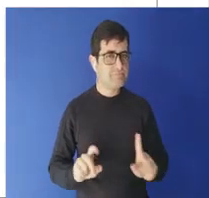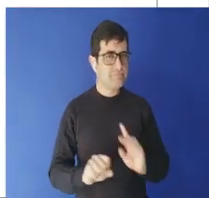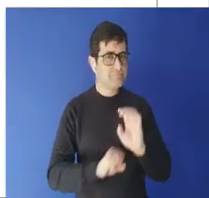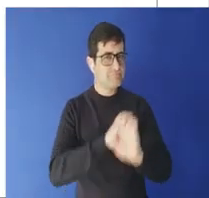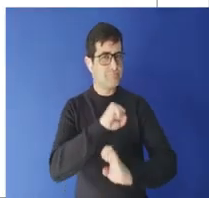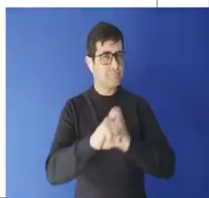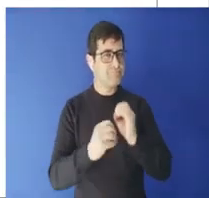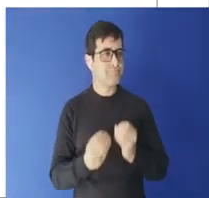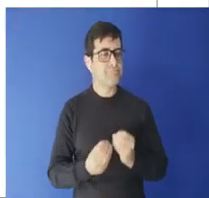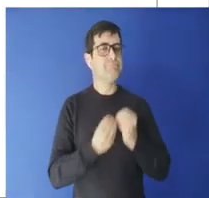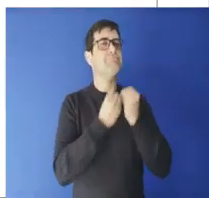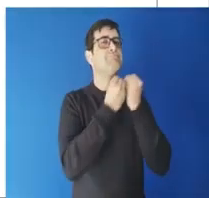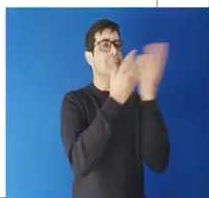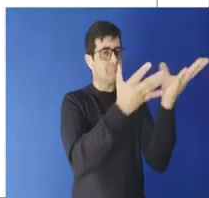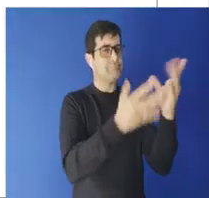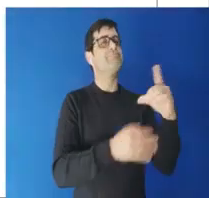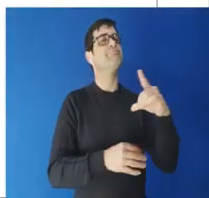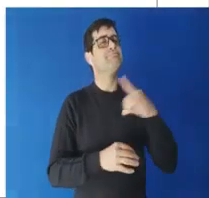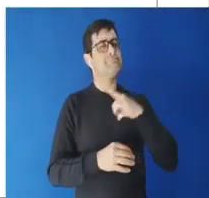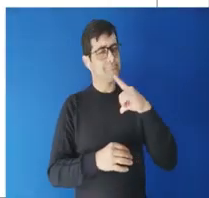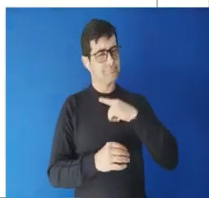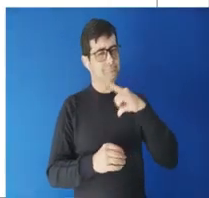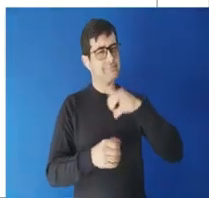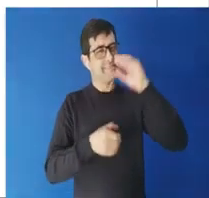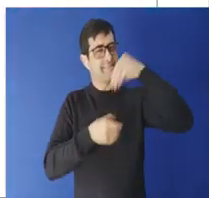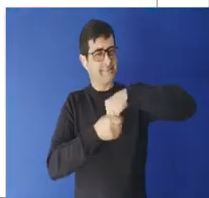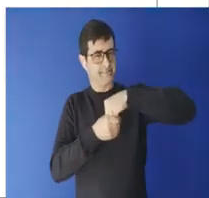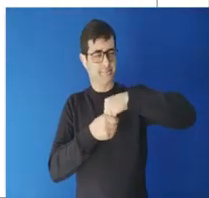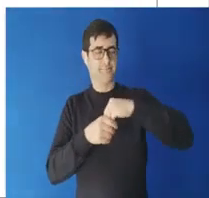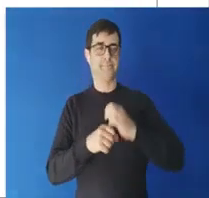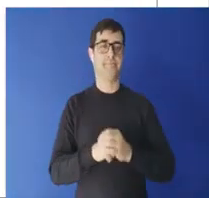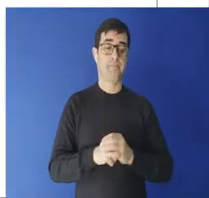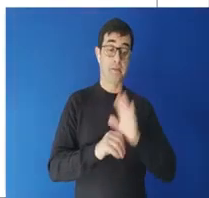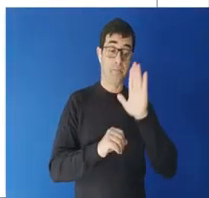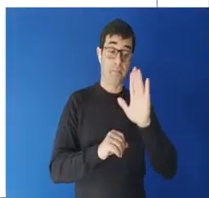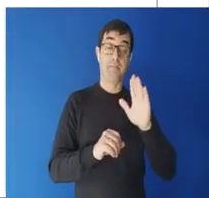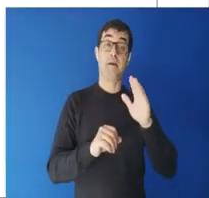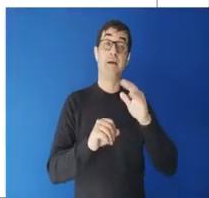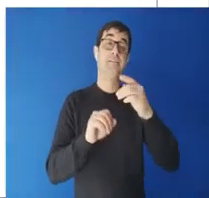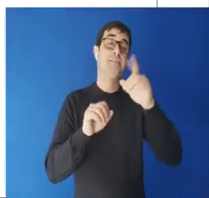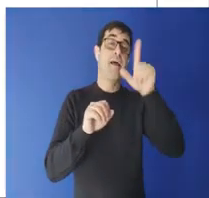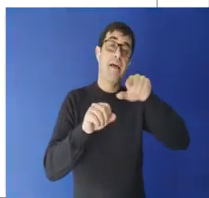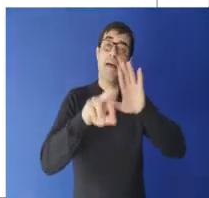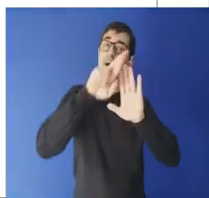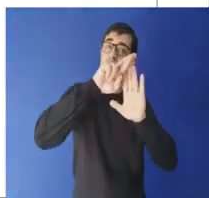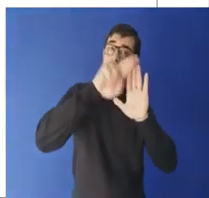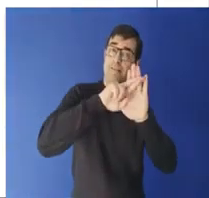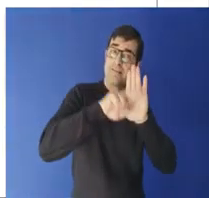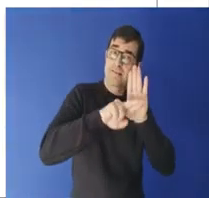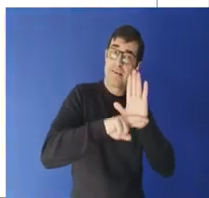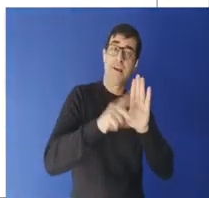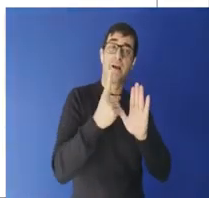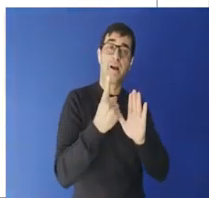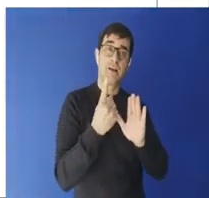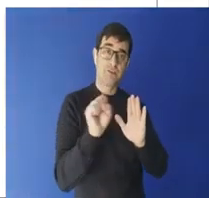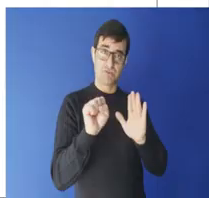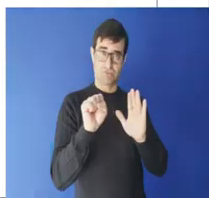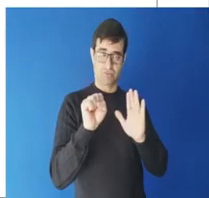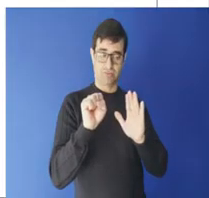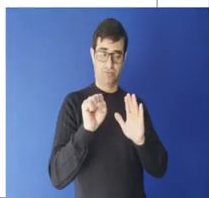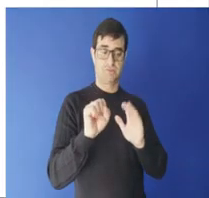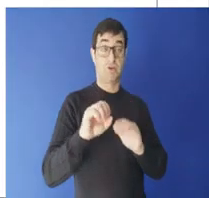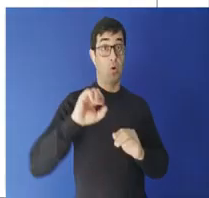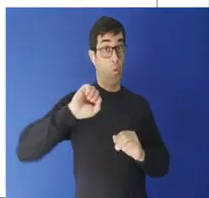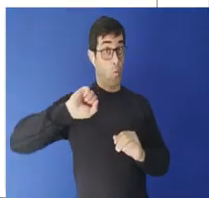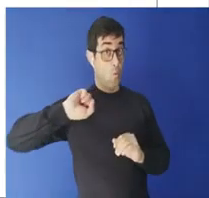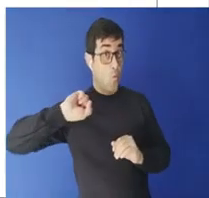doando os elétrons de camadas mais internas. Mas, a princípio aqui, ele vai seguir a regra dos 18 elétrons. Os 8 que